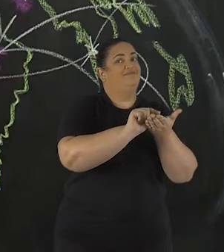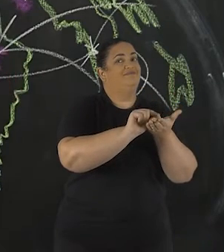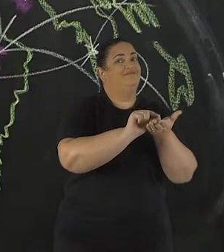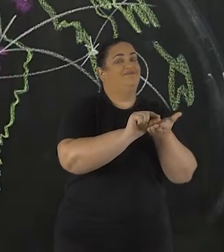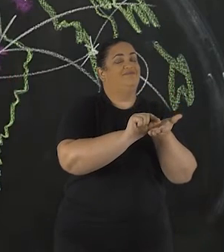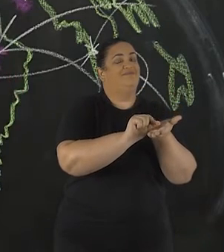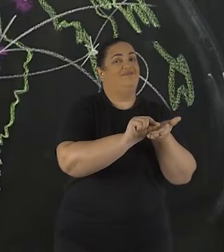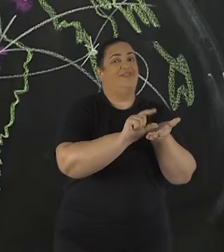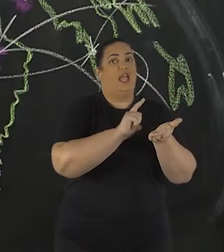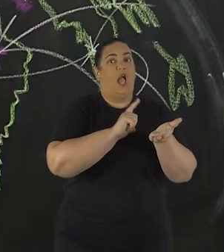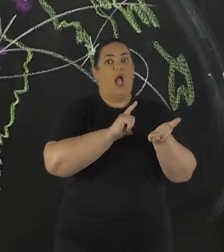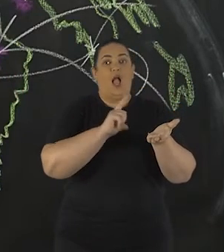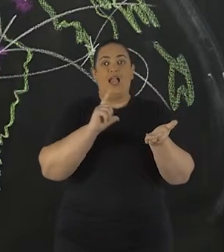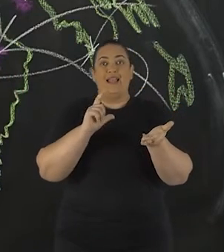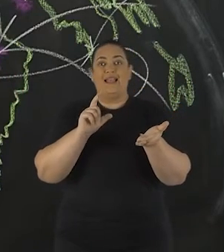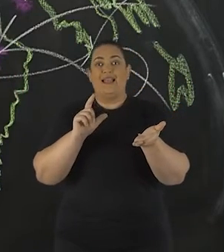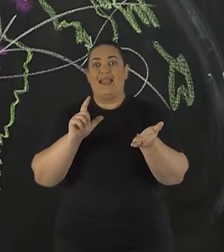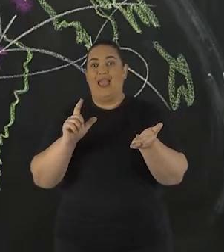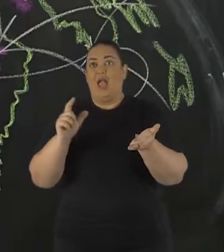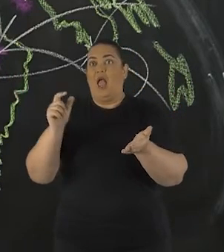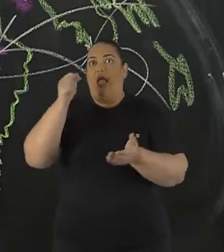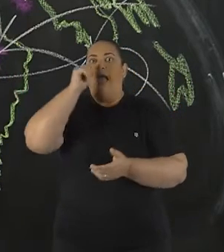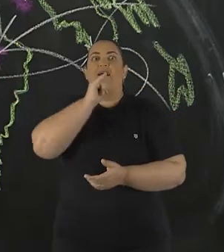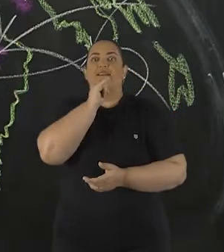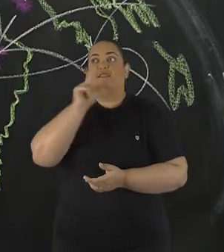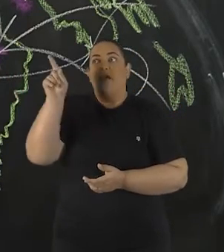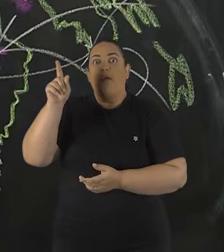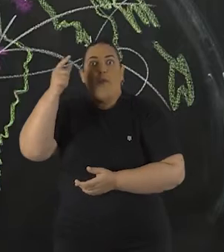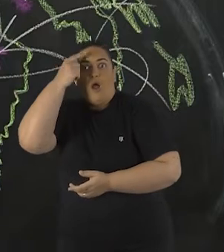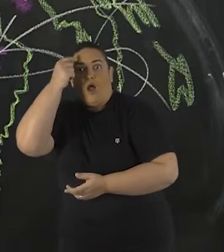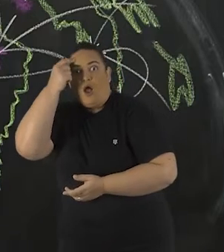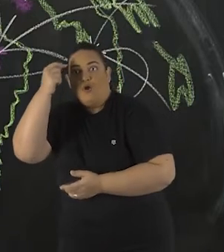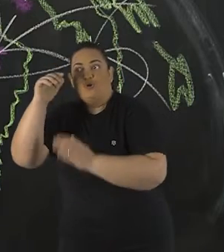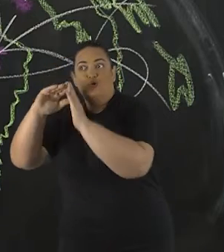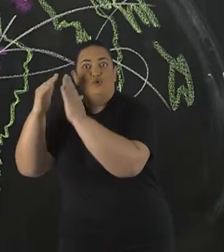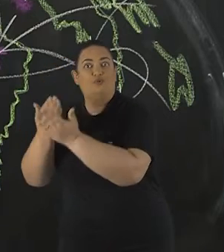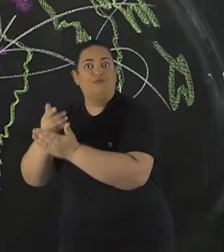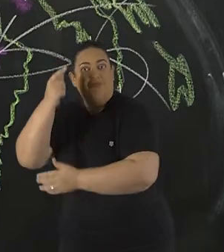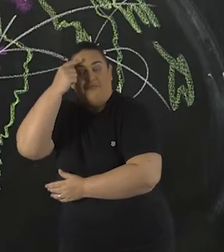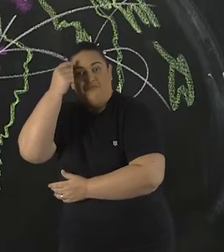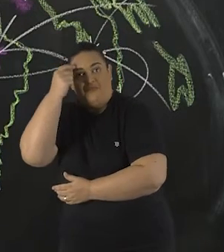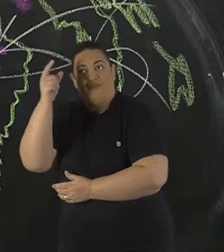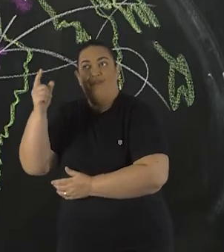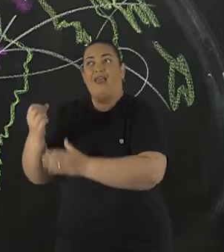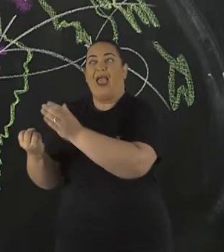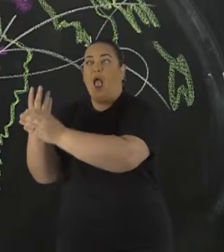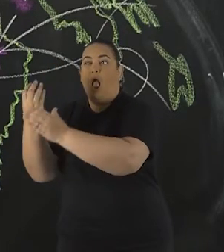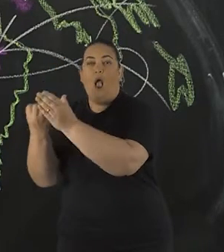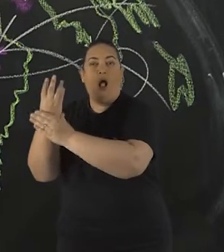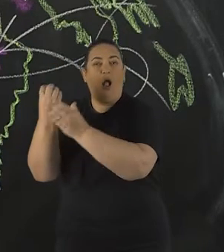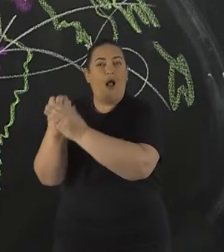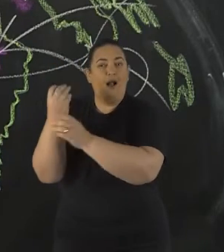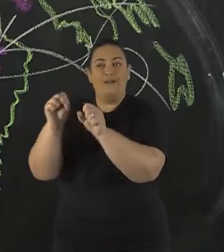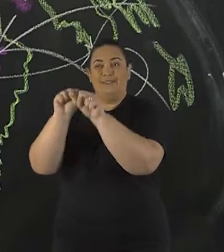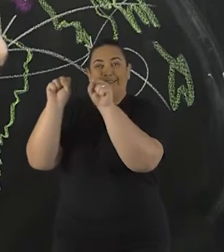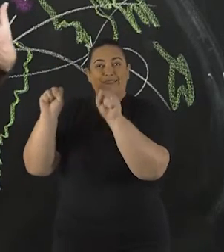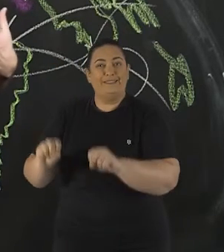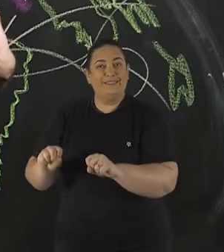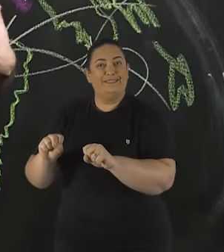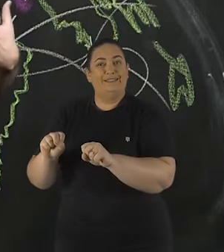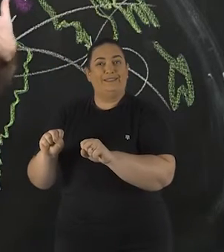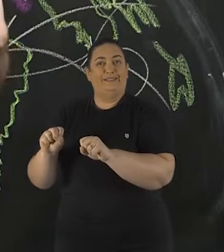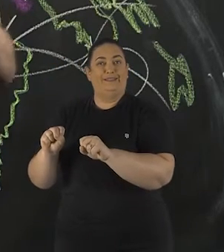pega toda a técnica, o uso das universidades para criar, para produzir sistemas cada